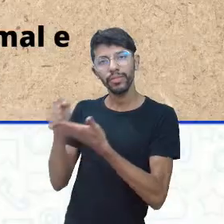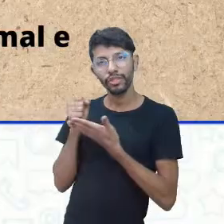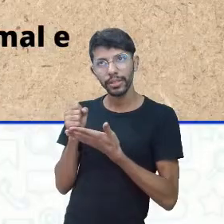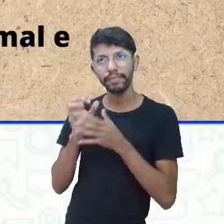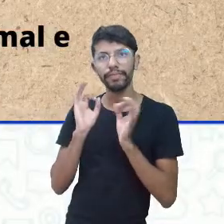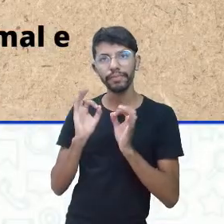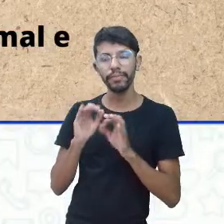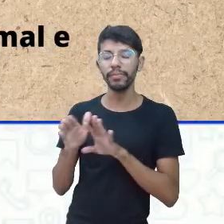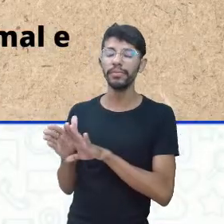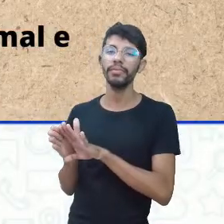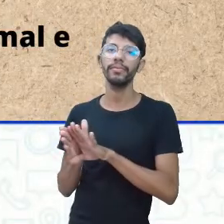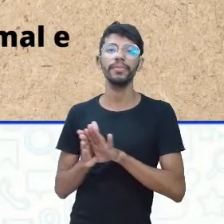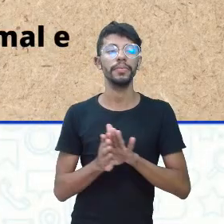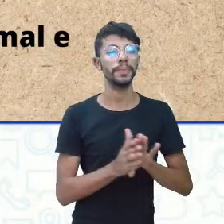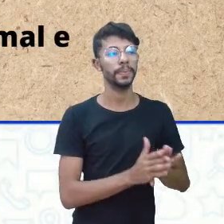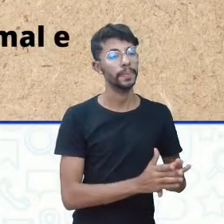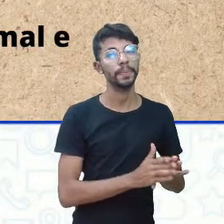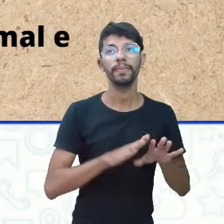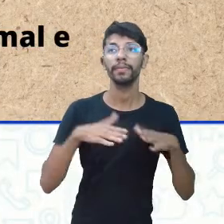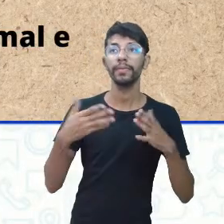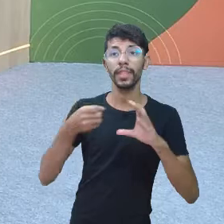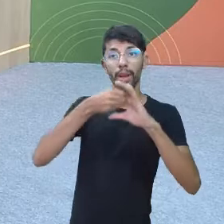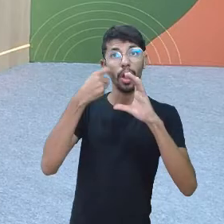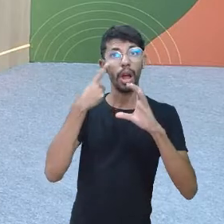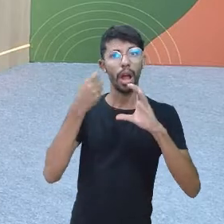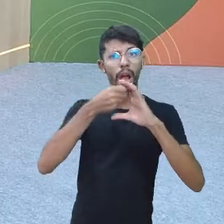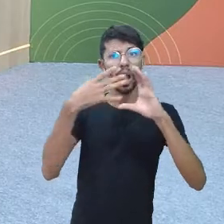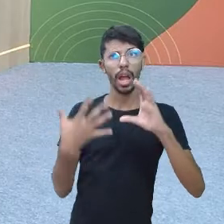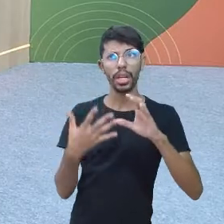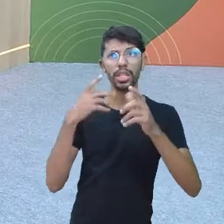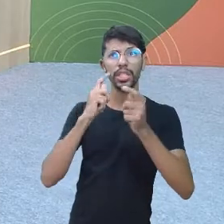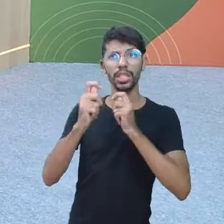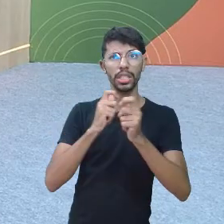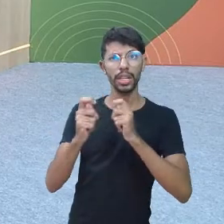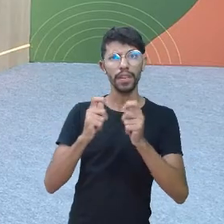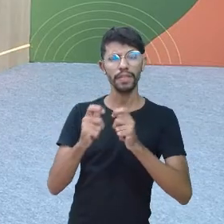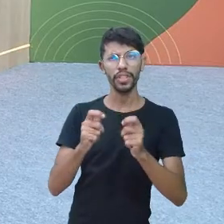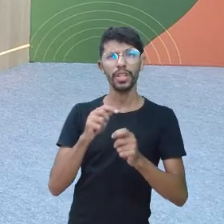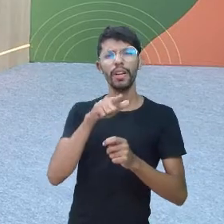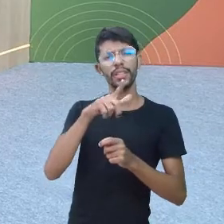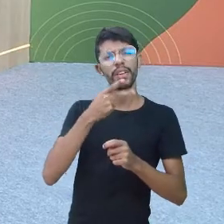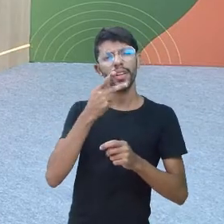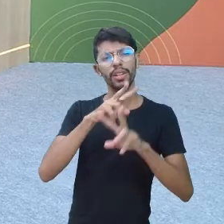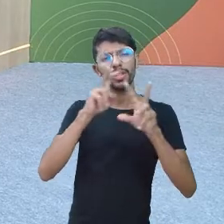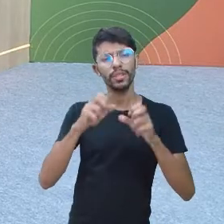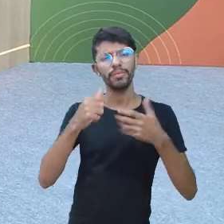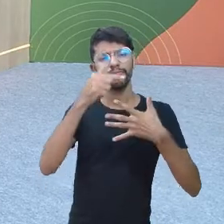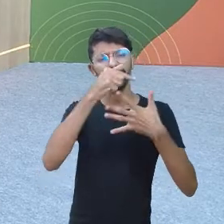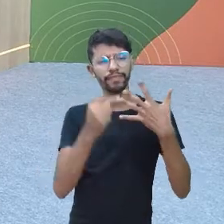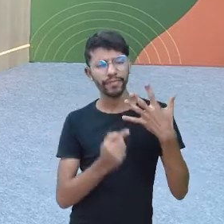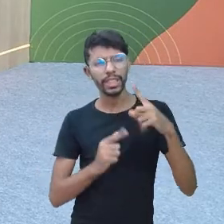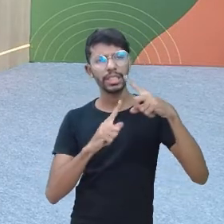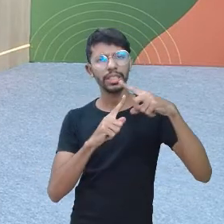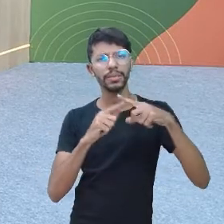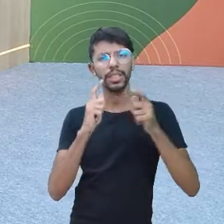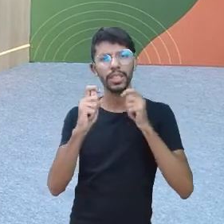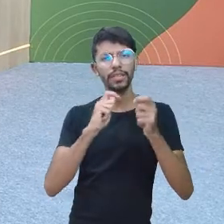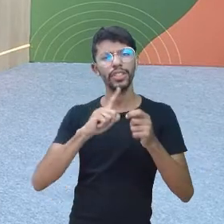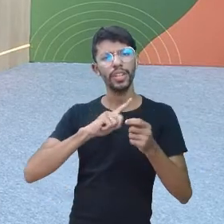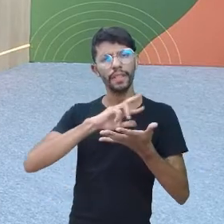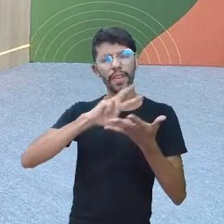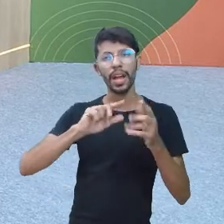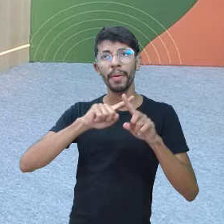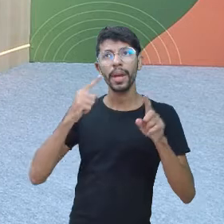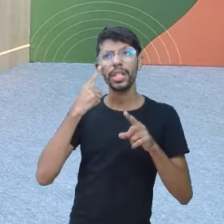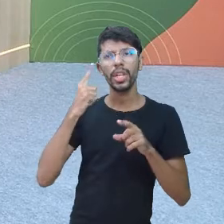da entrevista, Vivi? Você está falando aí o tempo todo dos tipos, e a gente tem vários tipos de entrevista, mas o que é que eu preciso ter na